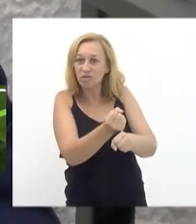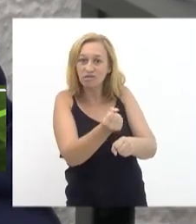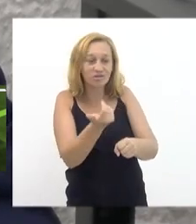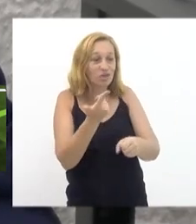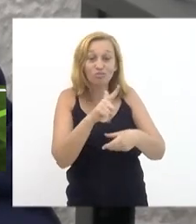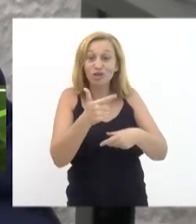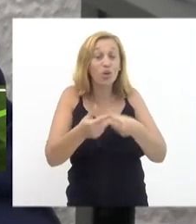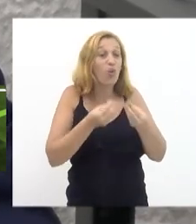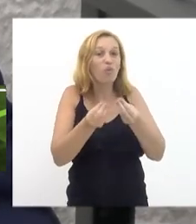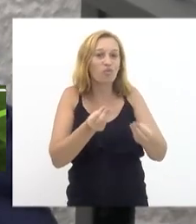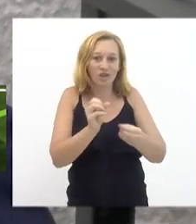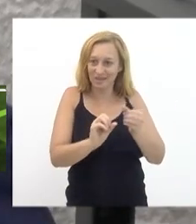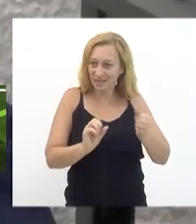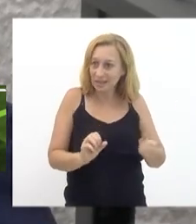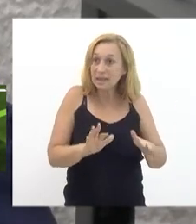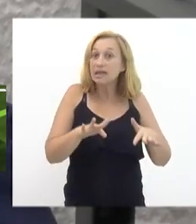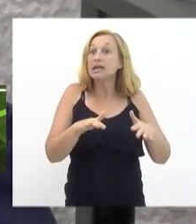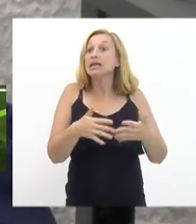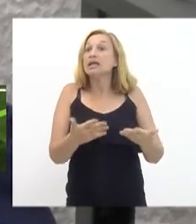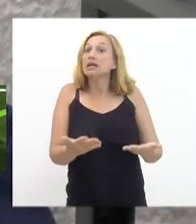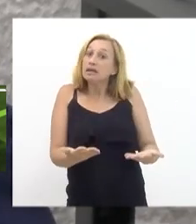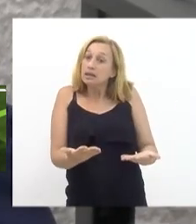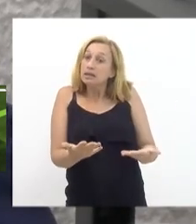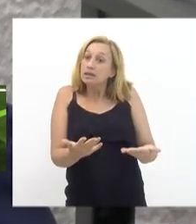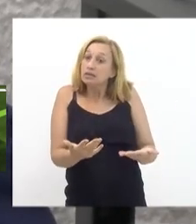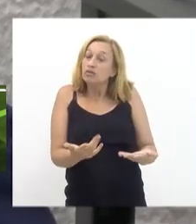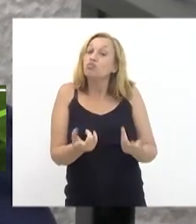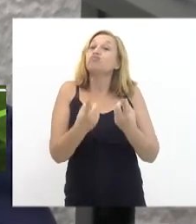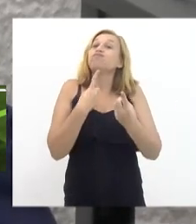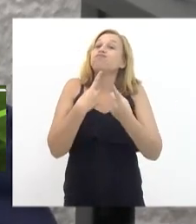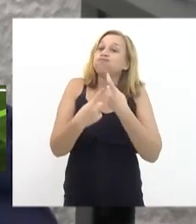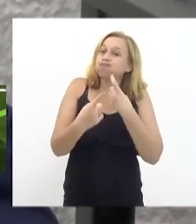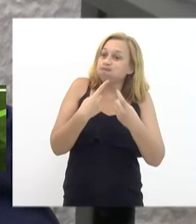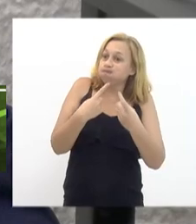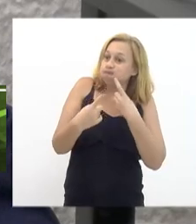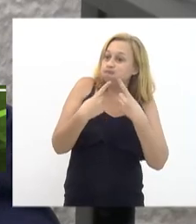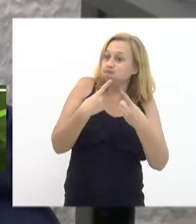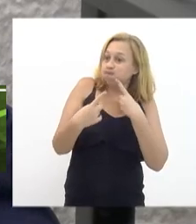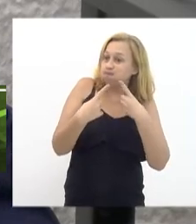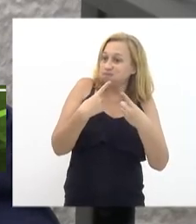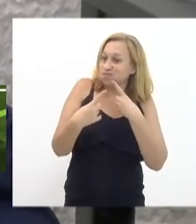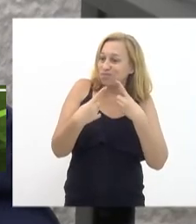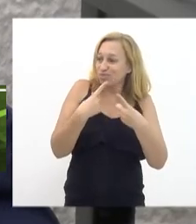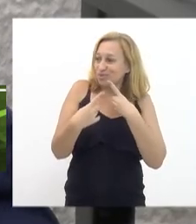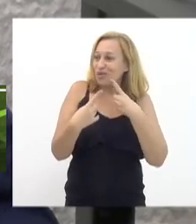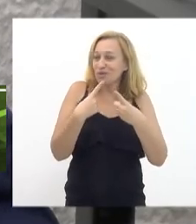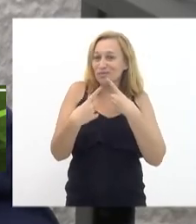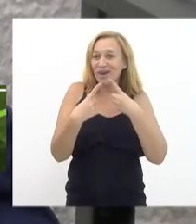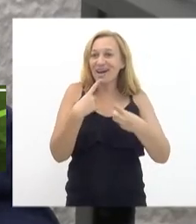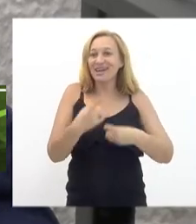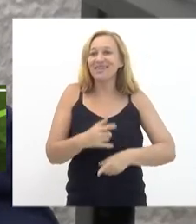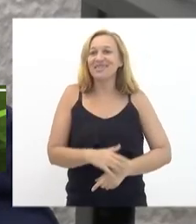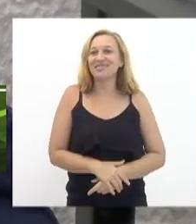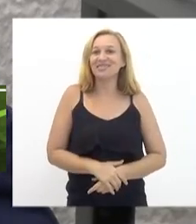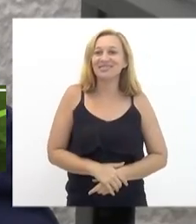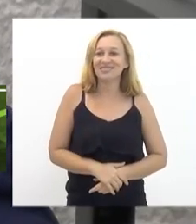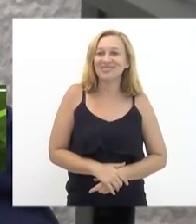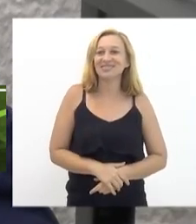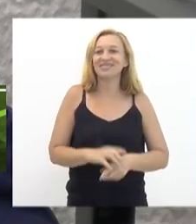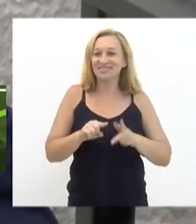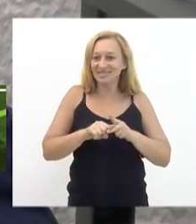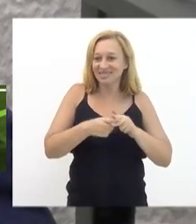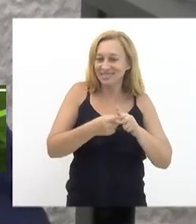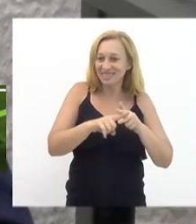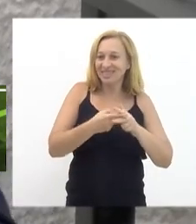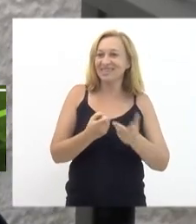condição de fazer é isso suscitou uma discussão e um debate para que a gente pudesse regulamentar essas pessoas